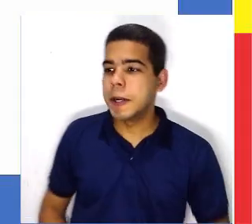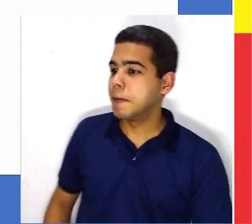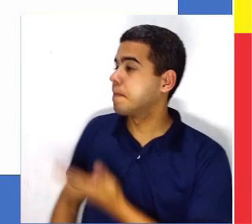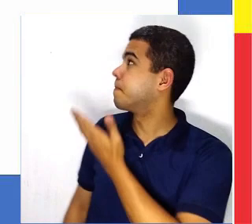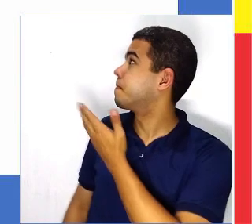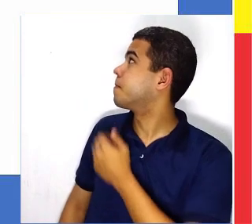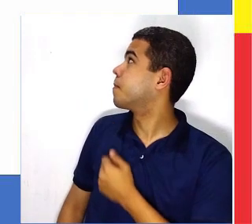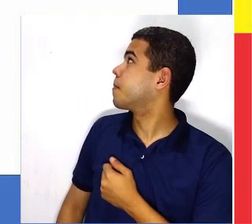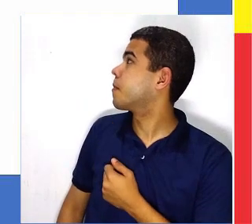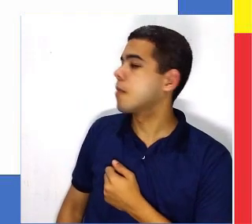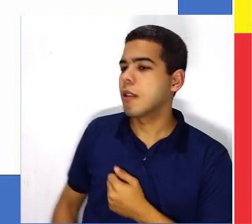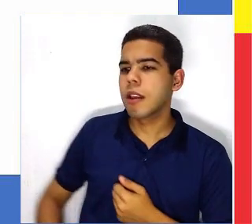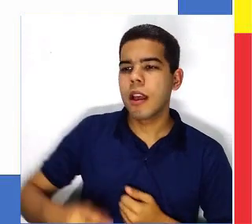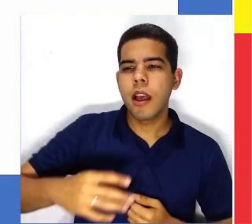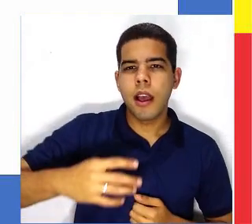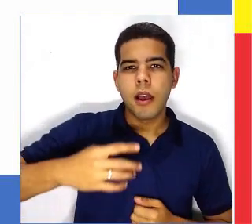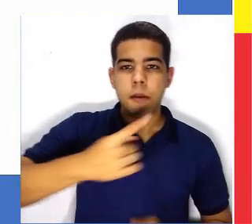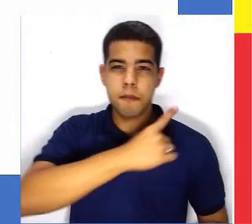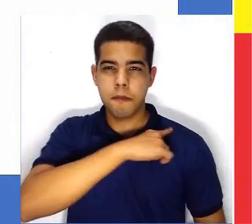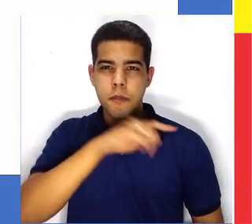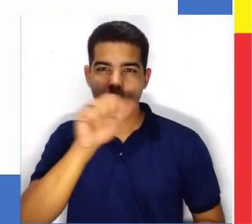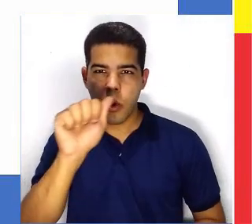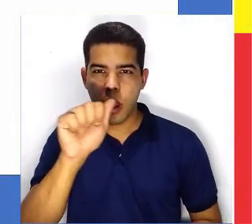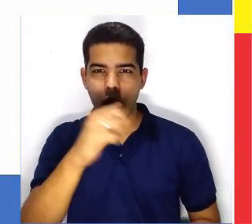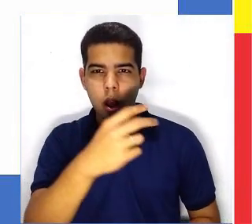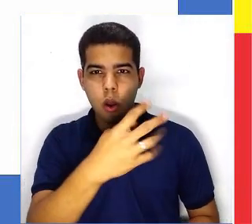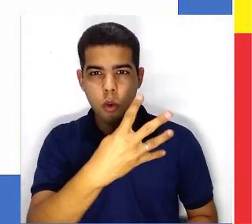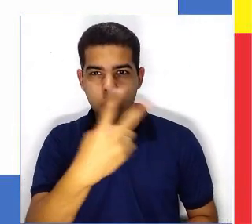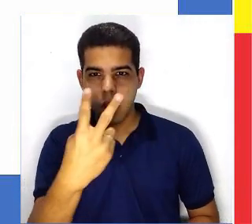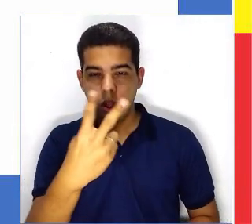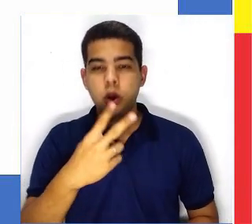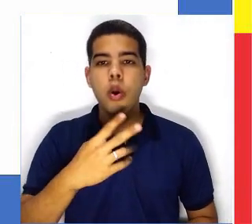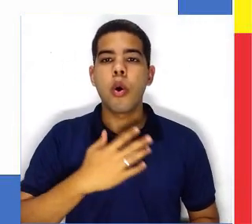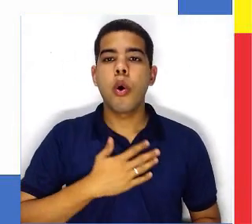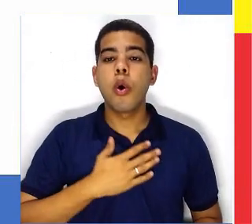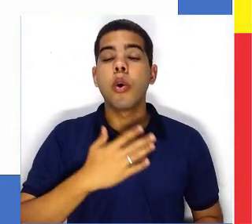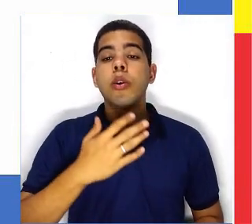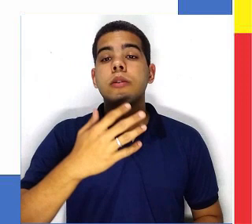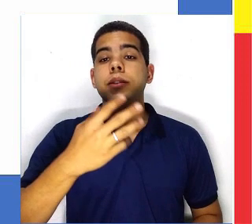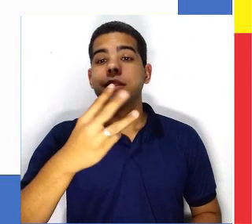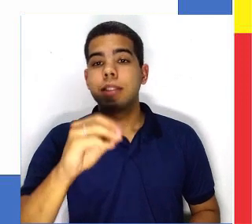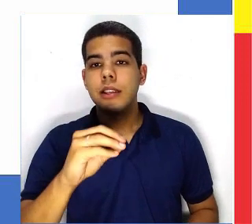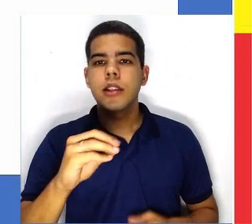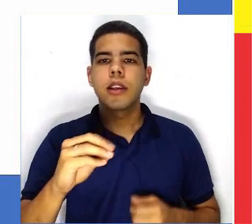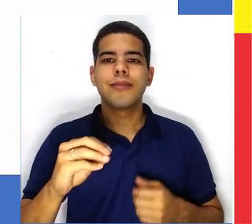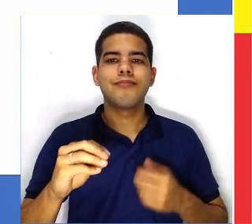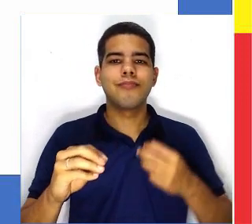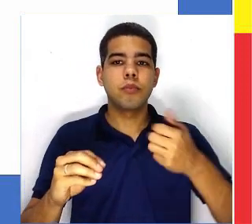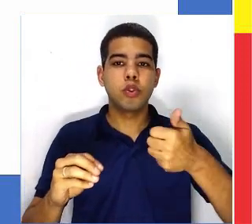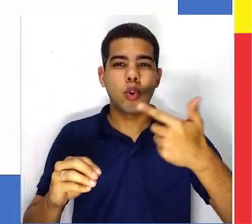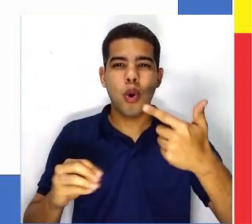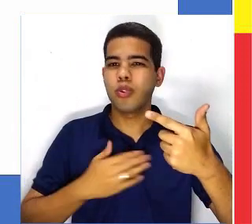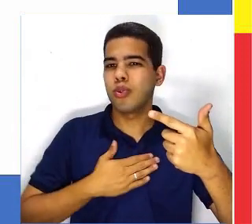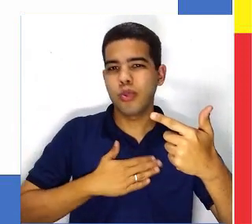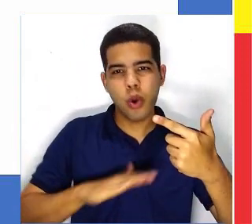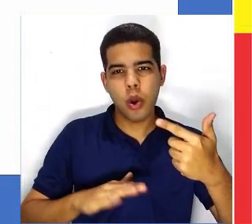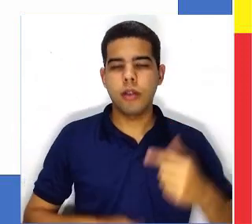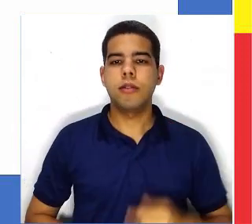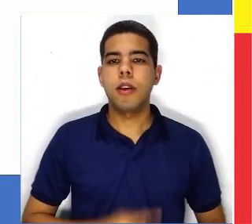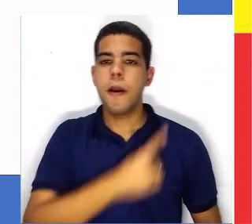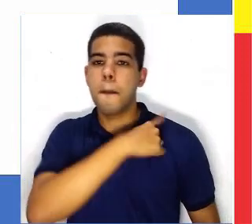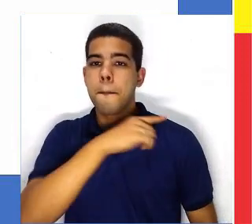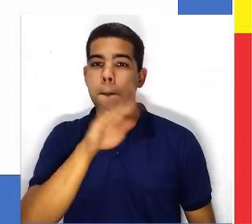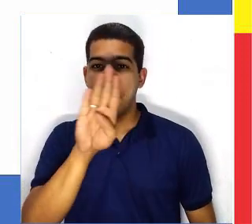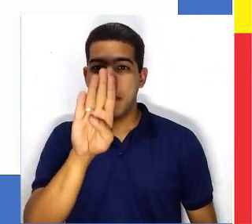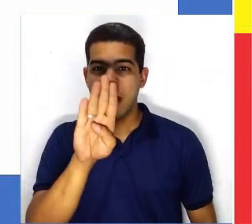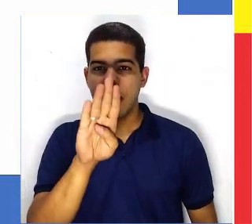pesquisa. No primeiro A, 42 alunos, 30 gostam de matemática e 12 não gostam. No primeiro